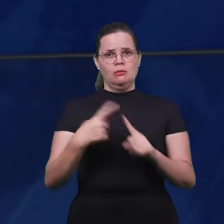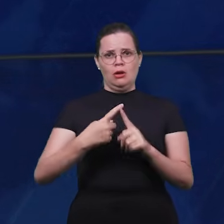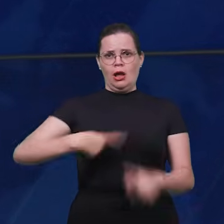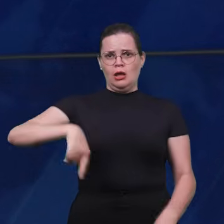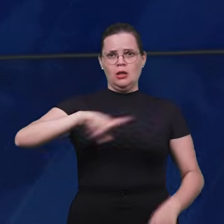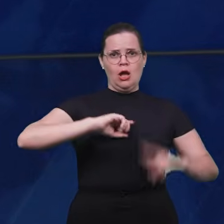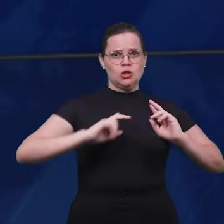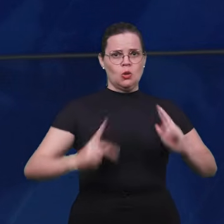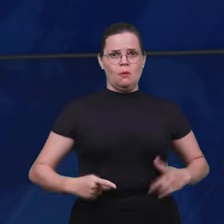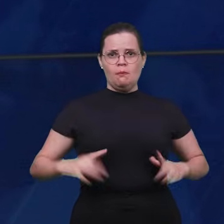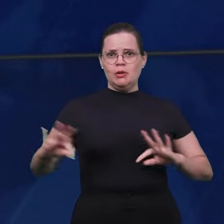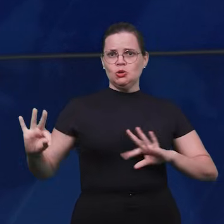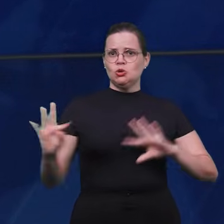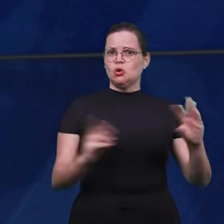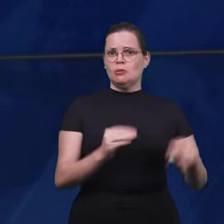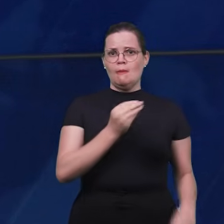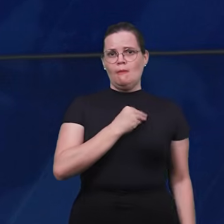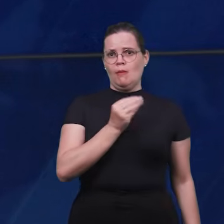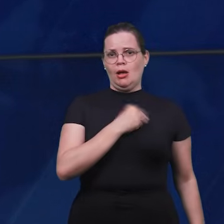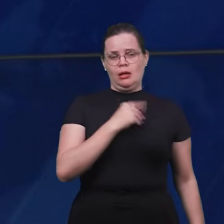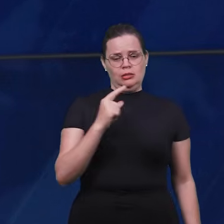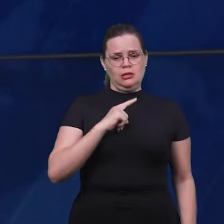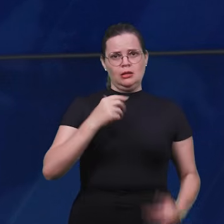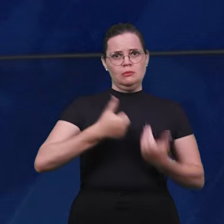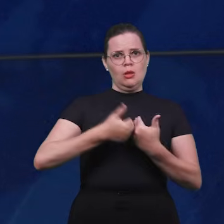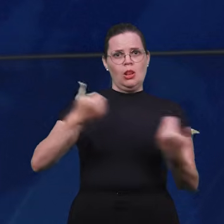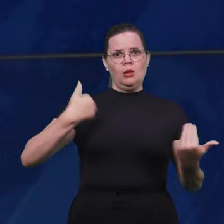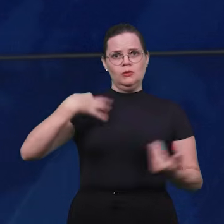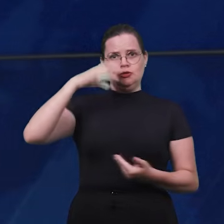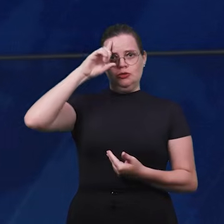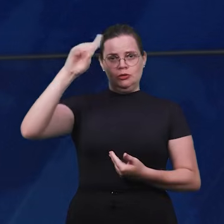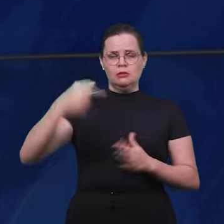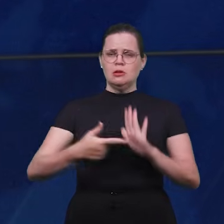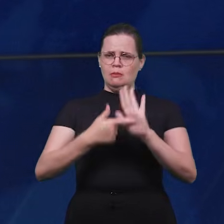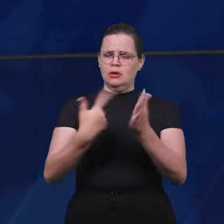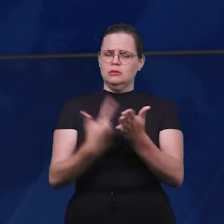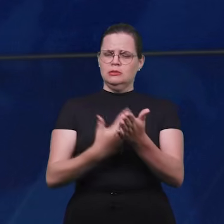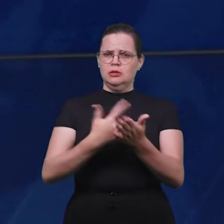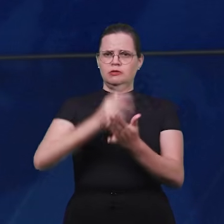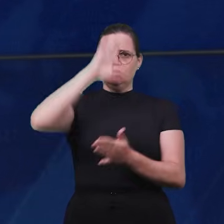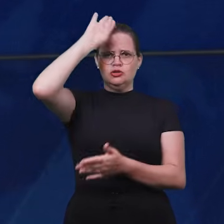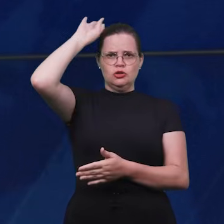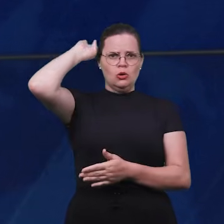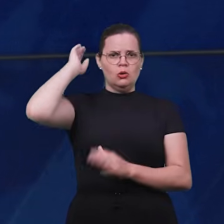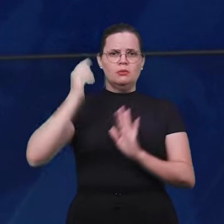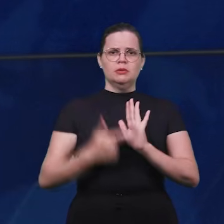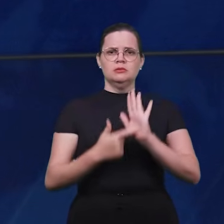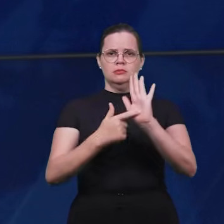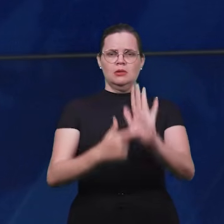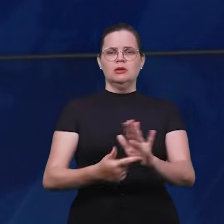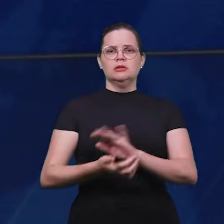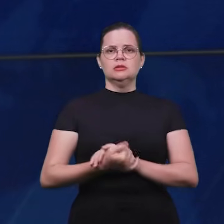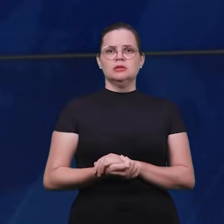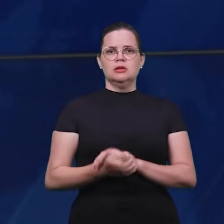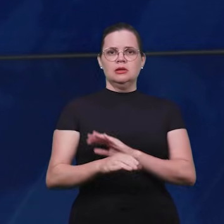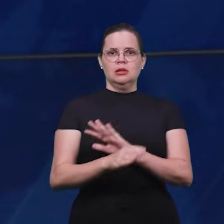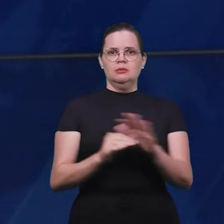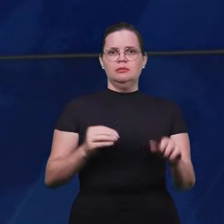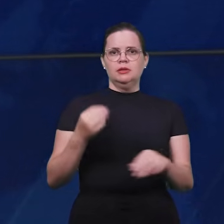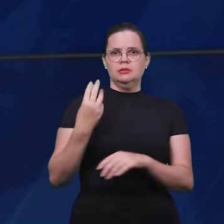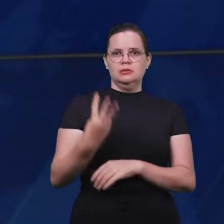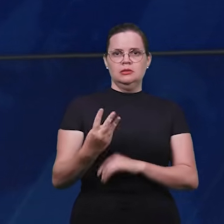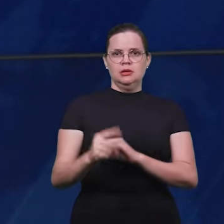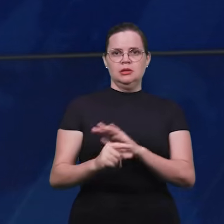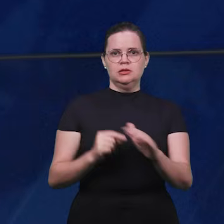nos tornamos destituídos da glória de Deus. Isso está escrito na carta aos Romanos, quando Paulo escreveu a sua carta aos Romanos, no capítulo